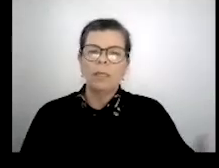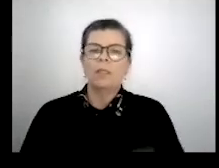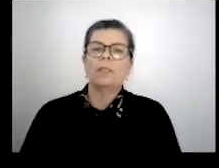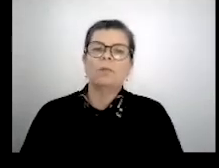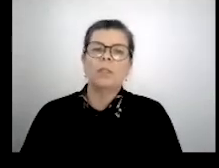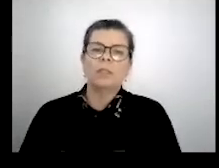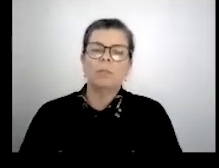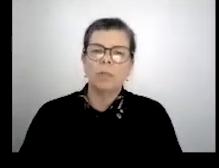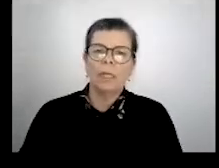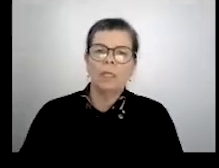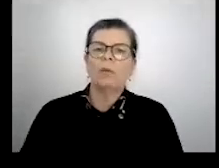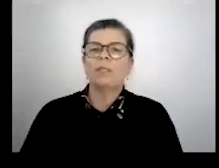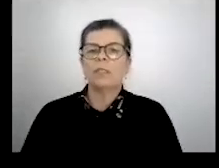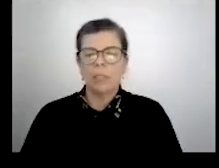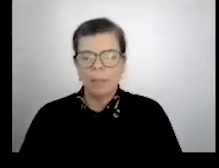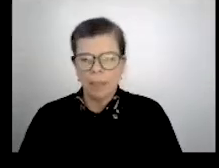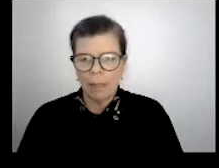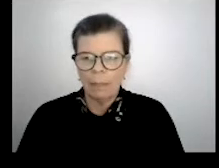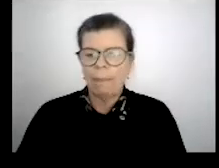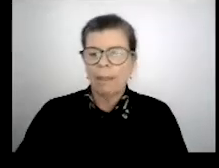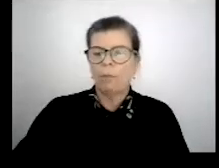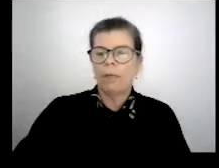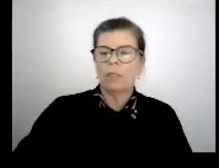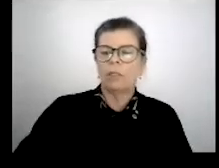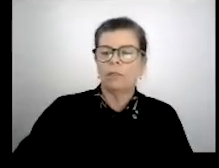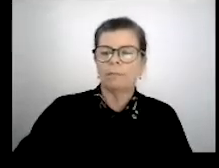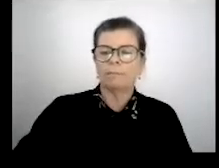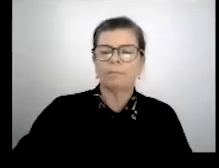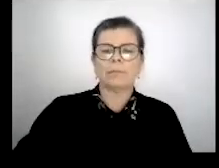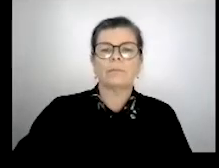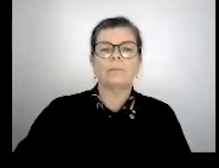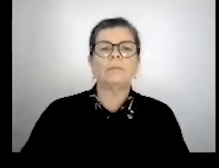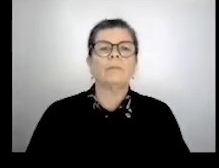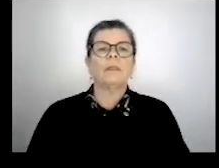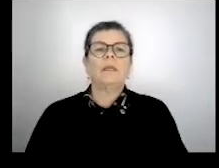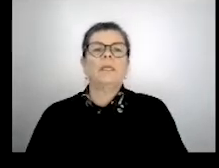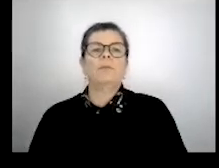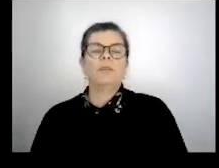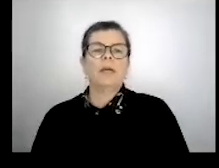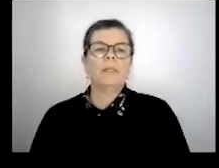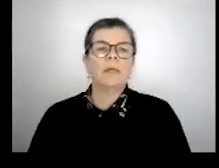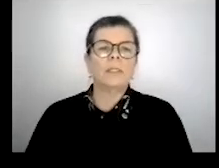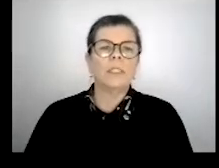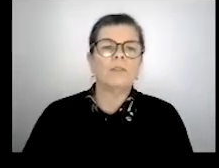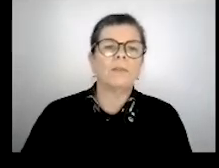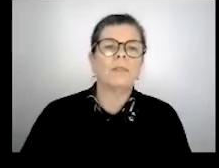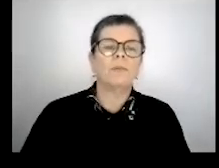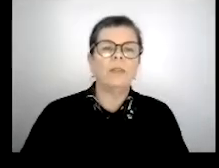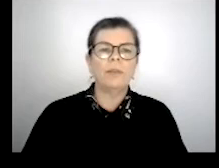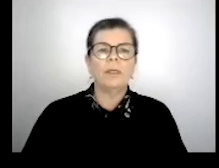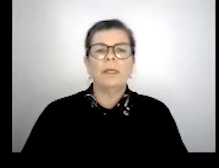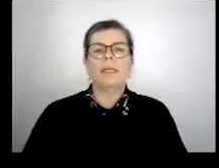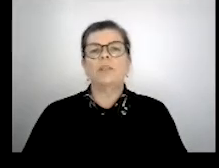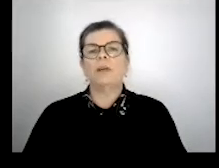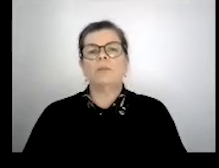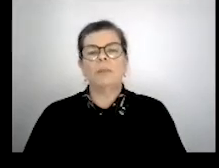número de cirurgias simultâneas, uma vez que a gente também trabalha com eletivos. E, por final, então, a gente faz um